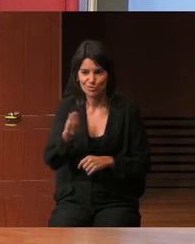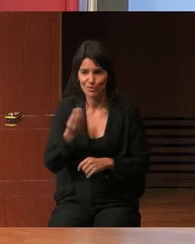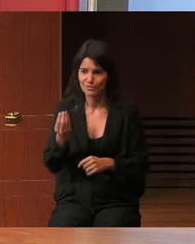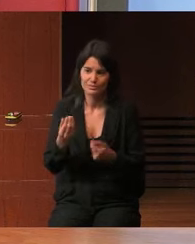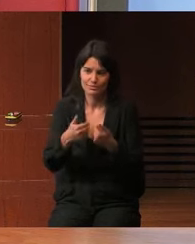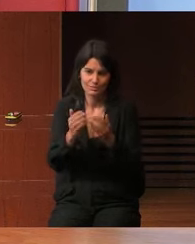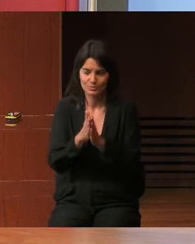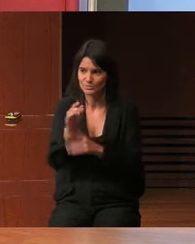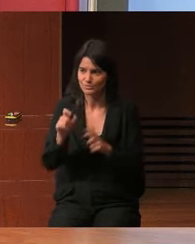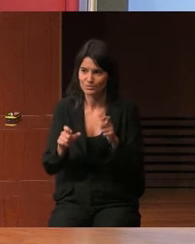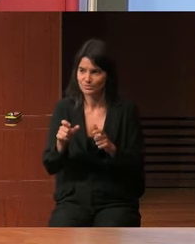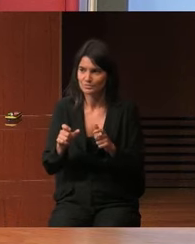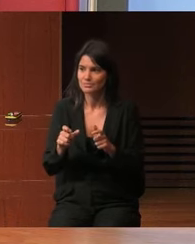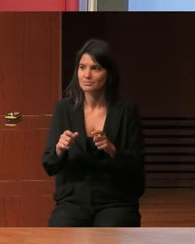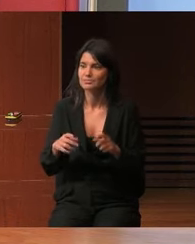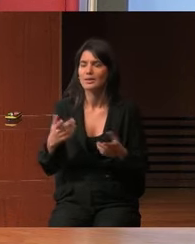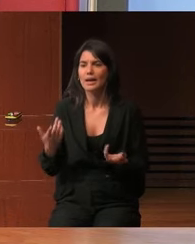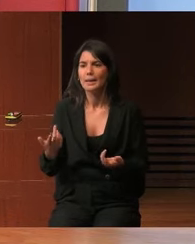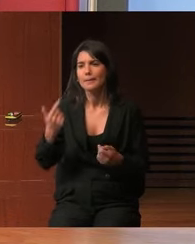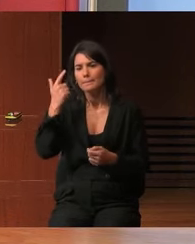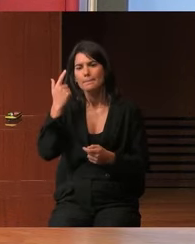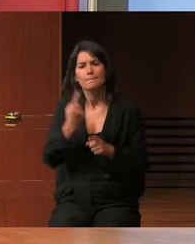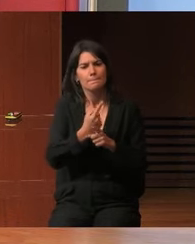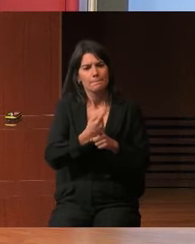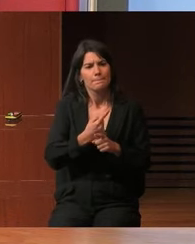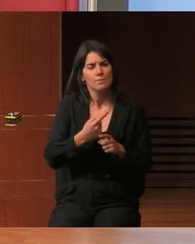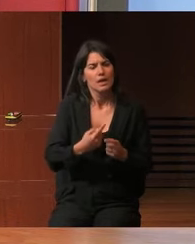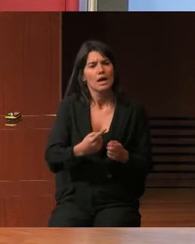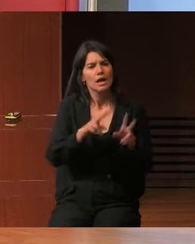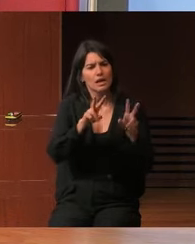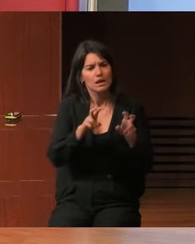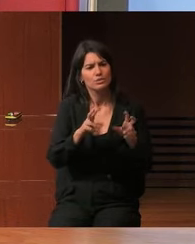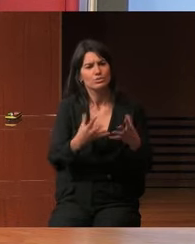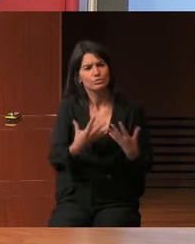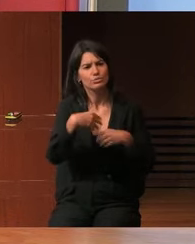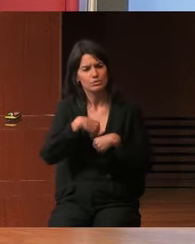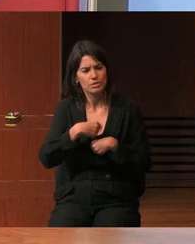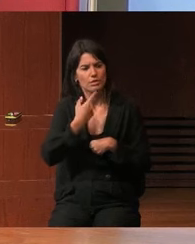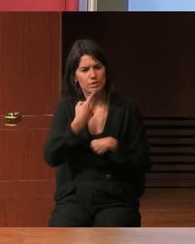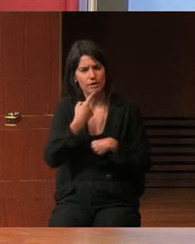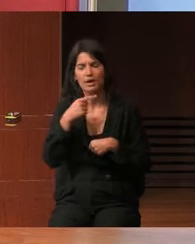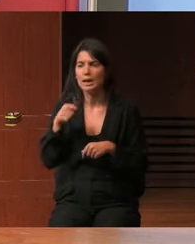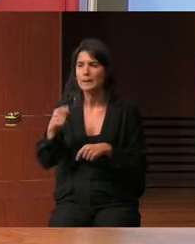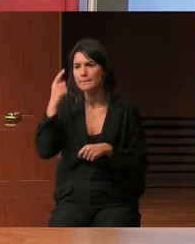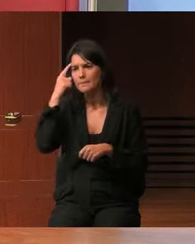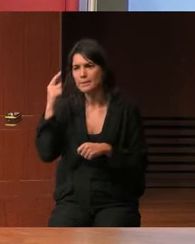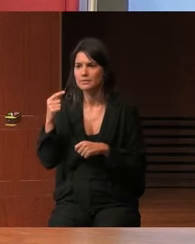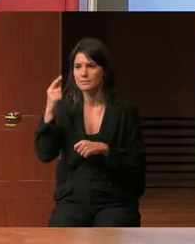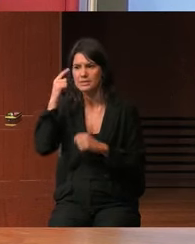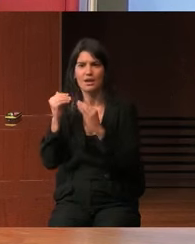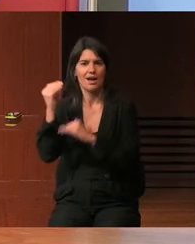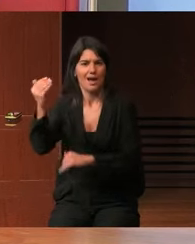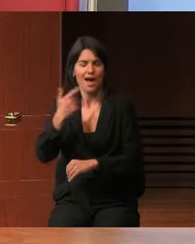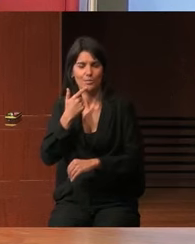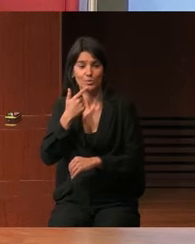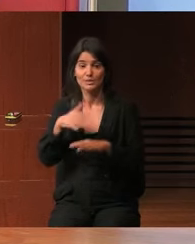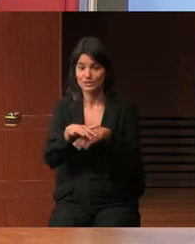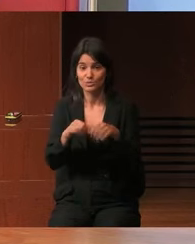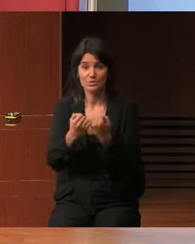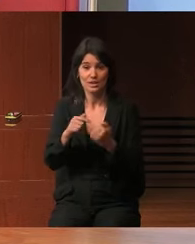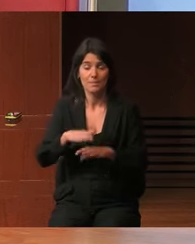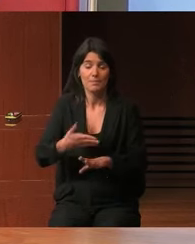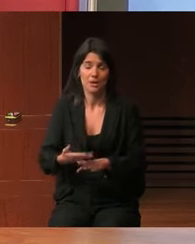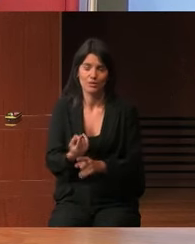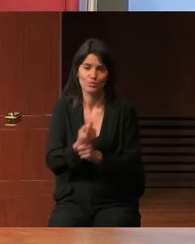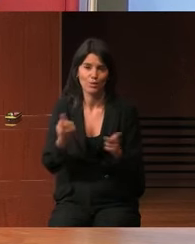a gente sobreestimam imenso aquilo que compreendem sobre um assunto. E isto potencialmente é agravado na era das redes sociais pelo simples facto de ser